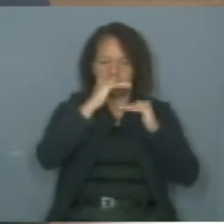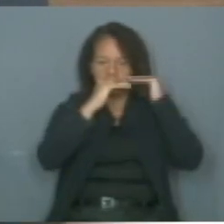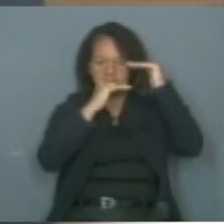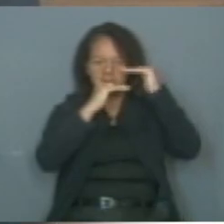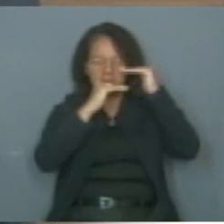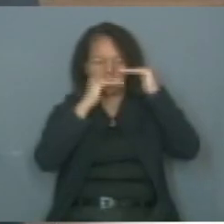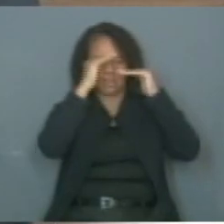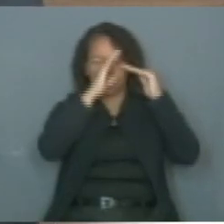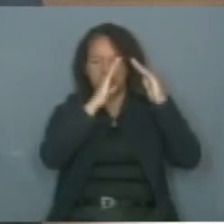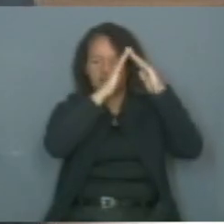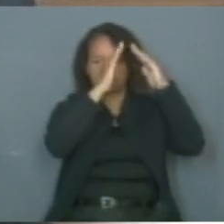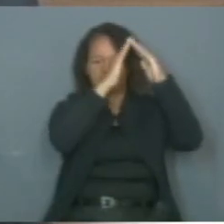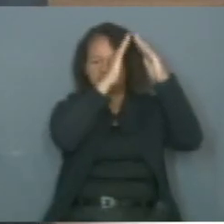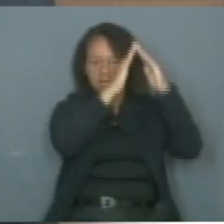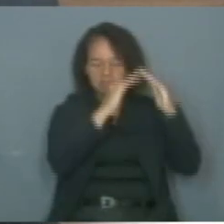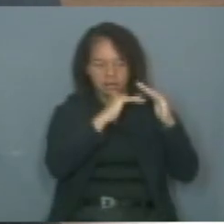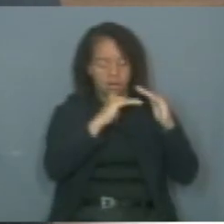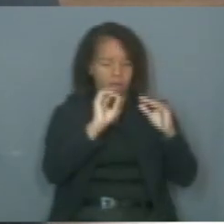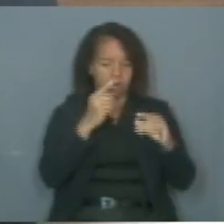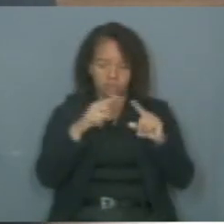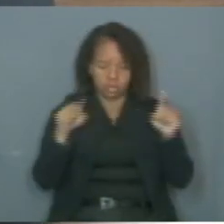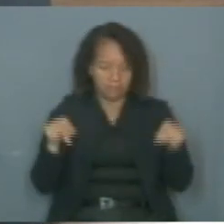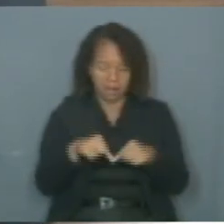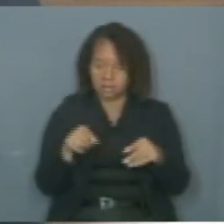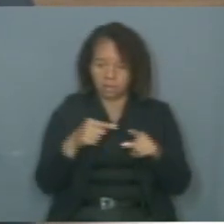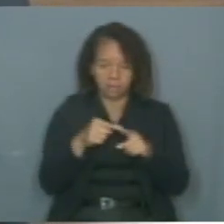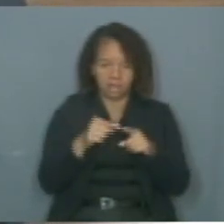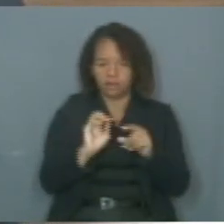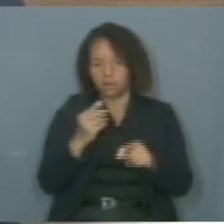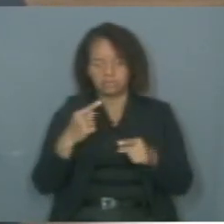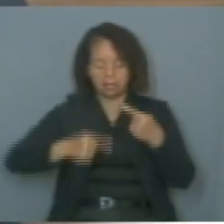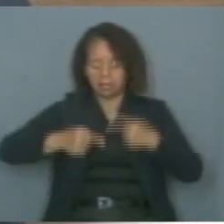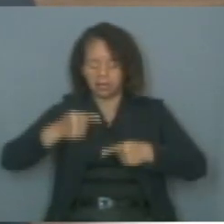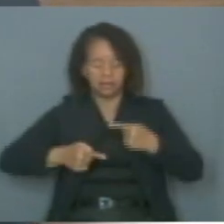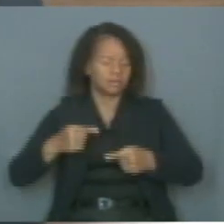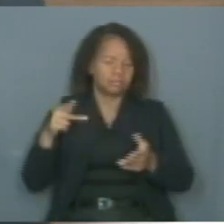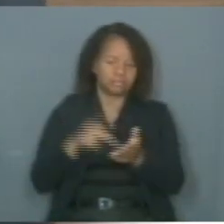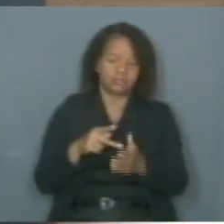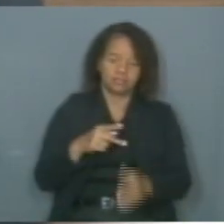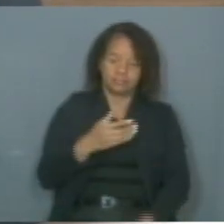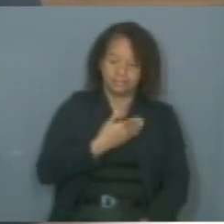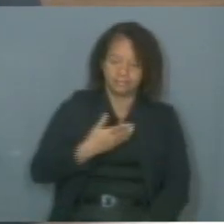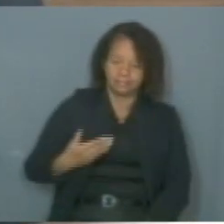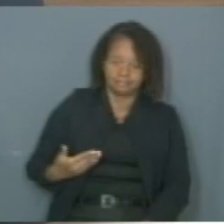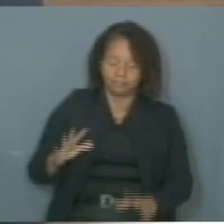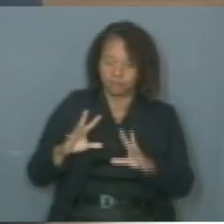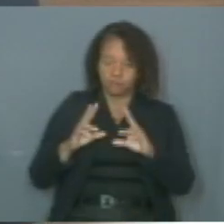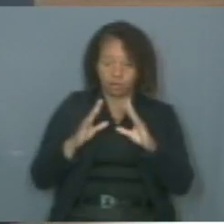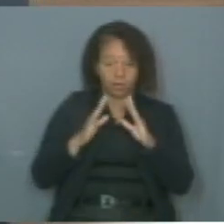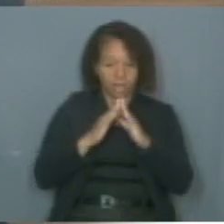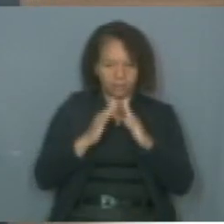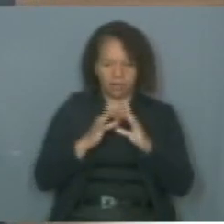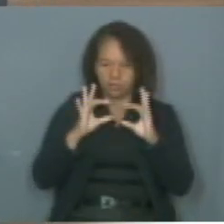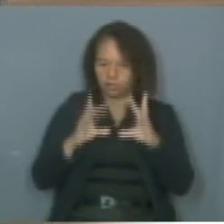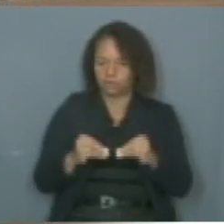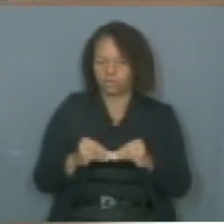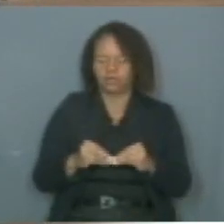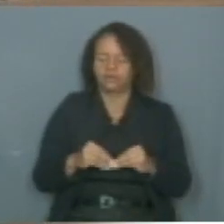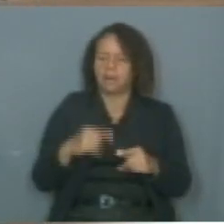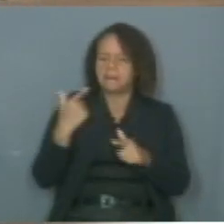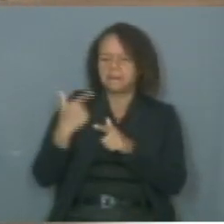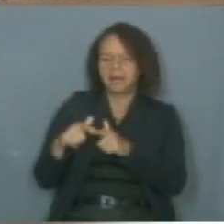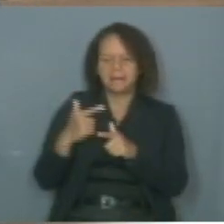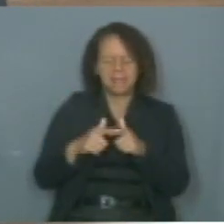mais espaço na comunidade, ou então não tem a política de moradia efetiva para todo mundo. Então, o problema não são